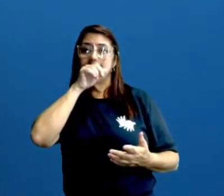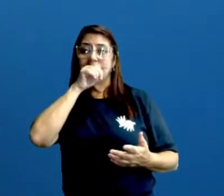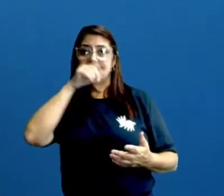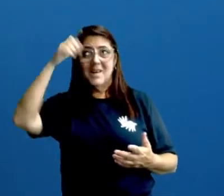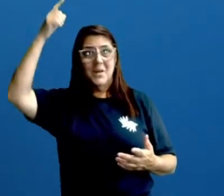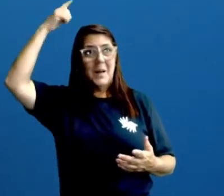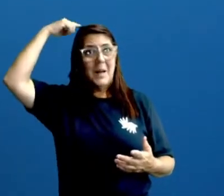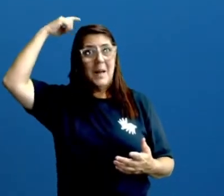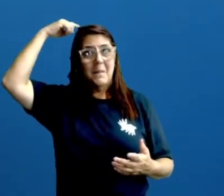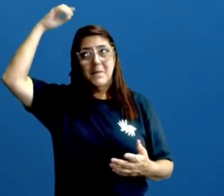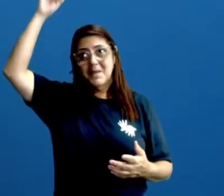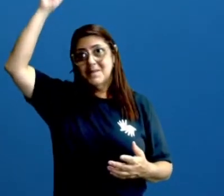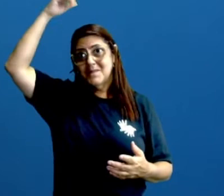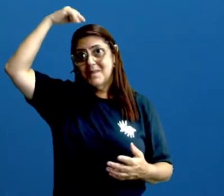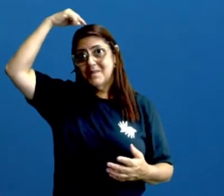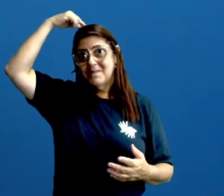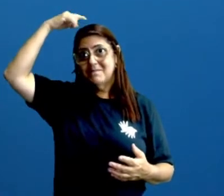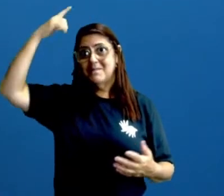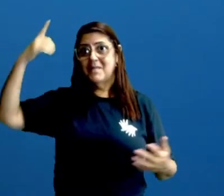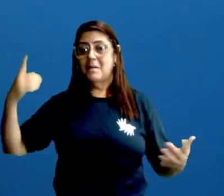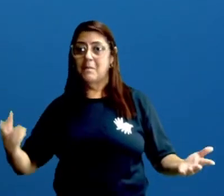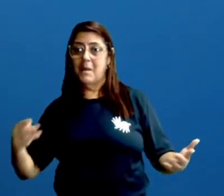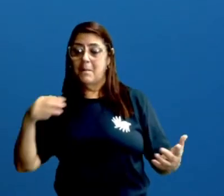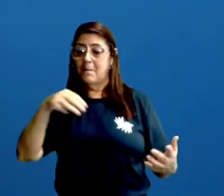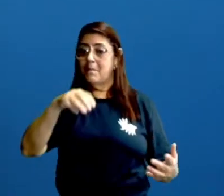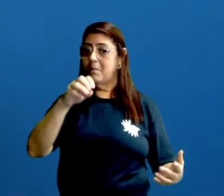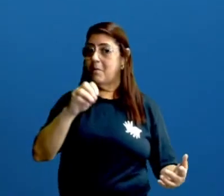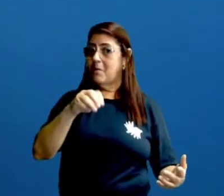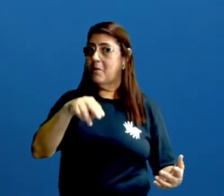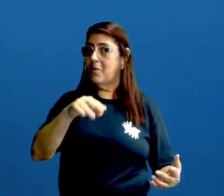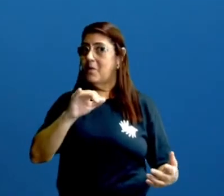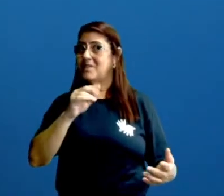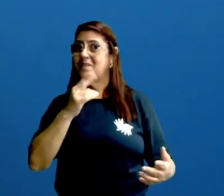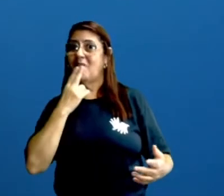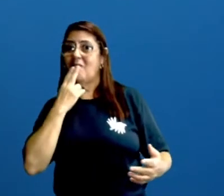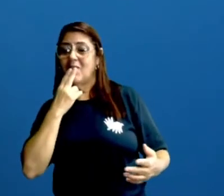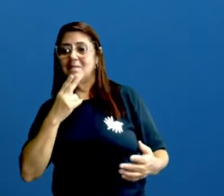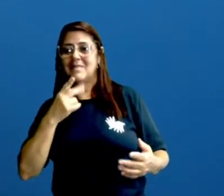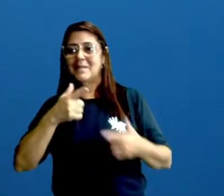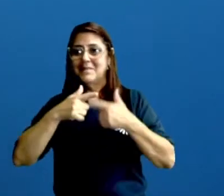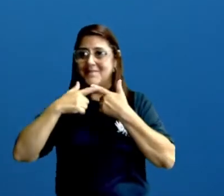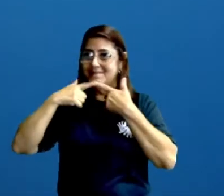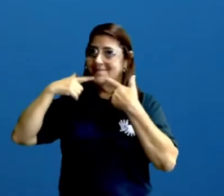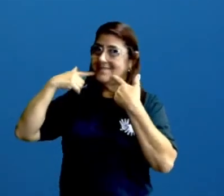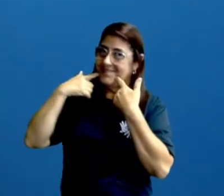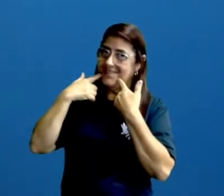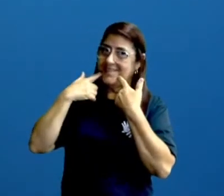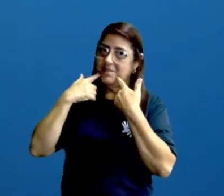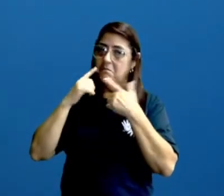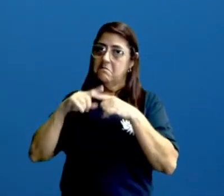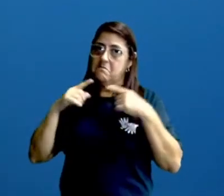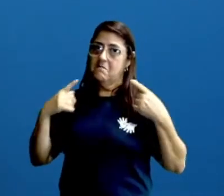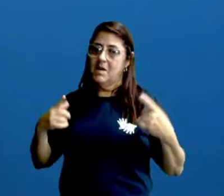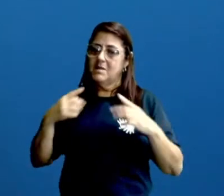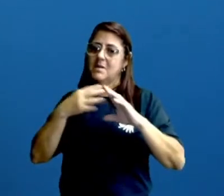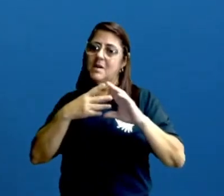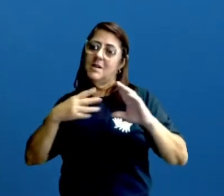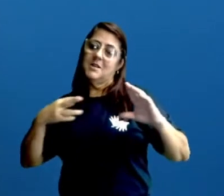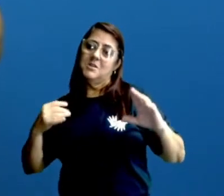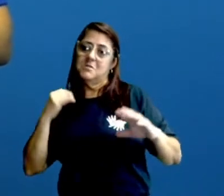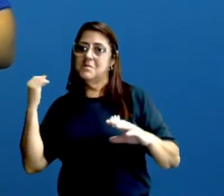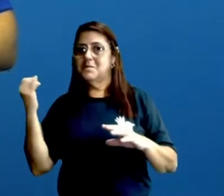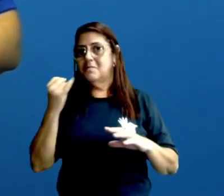cima na cabeça deles. Mas na verdade a Mônica estava dizendo, olha o passarinho, para eles sorrirem. Então essa é uma das características